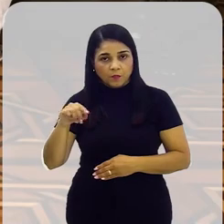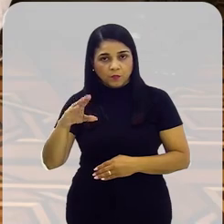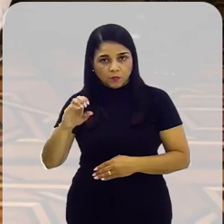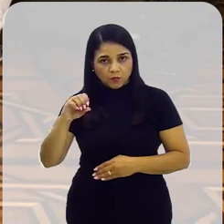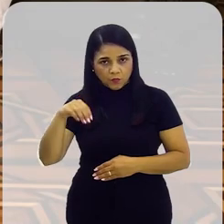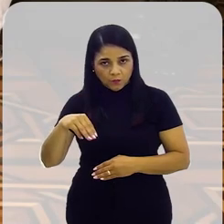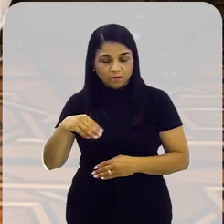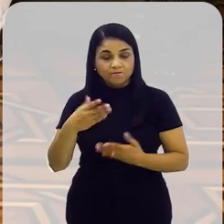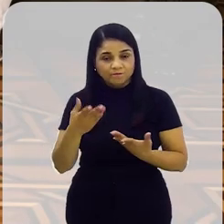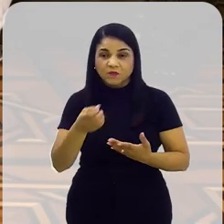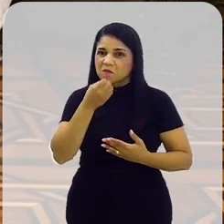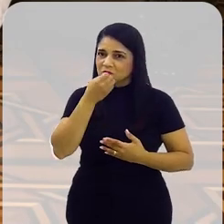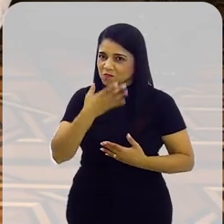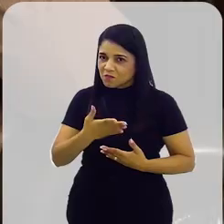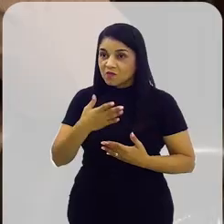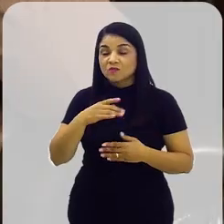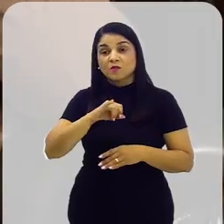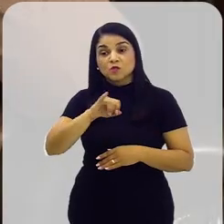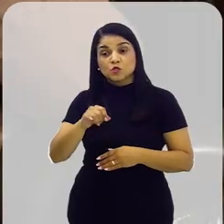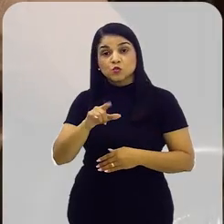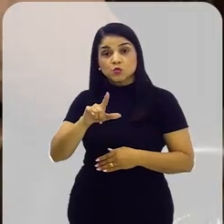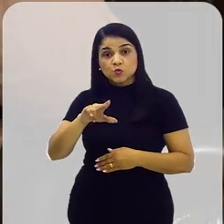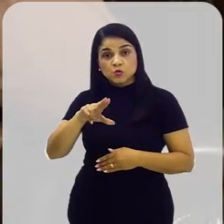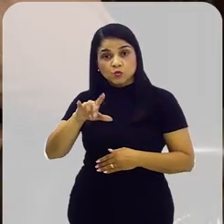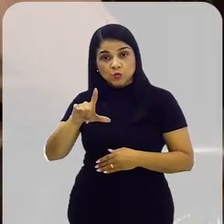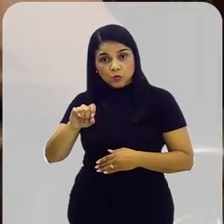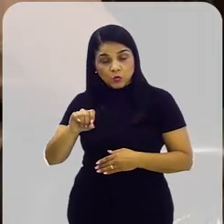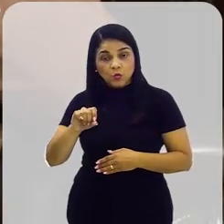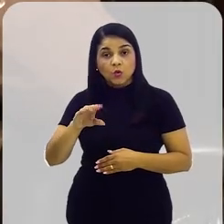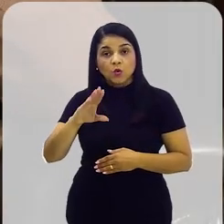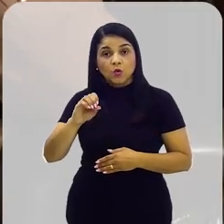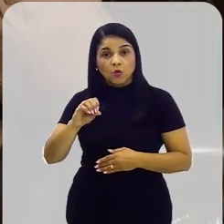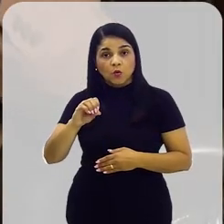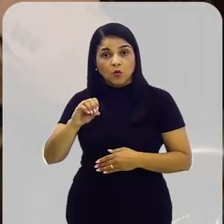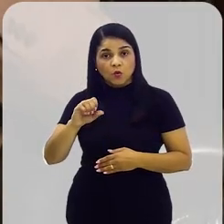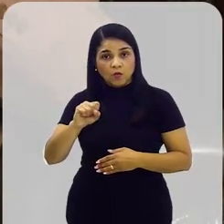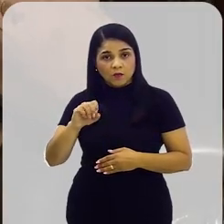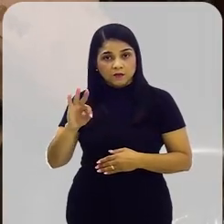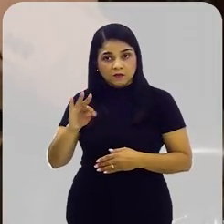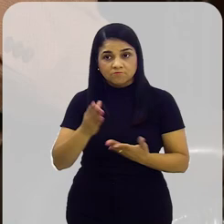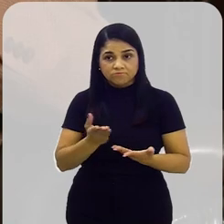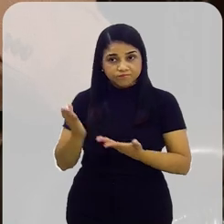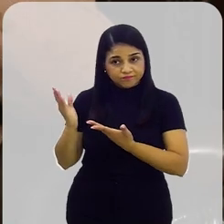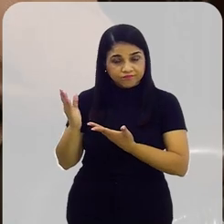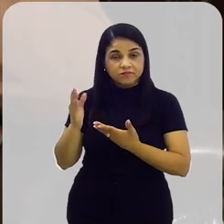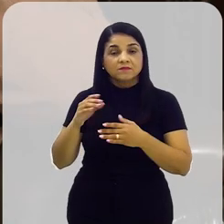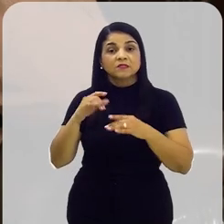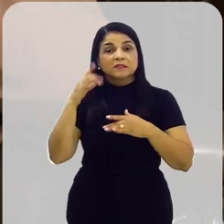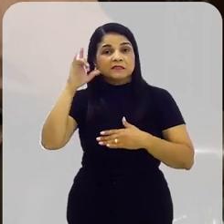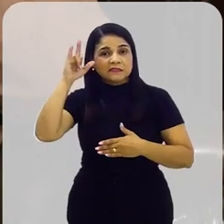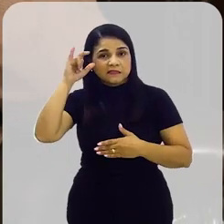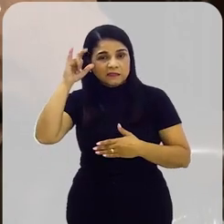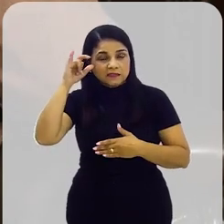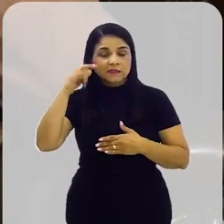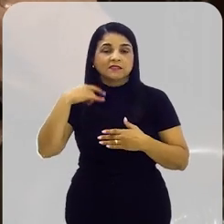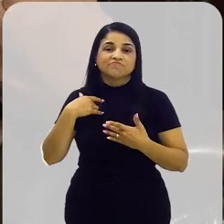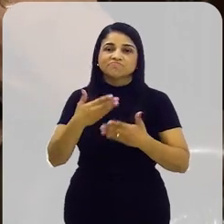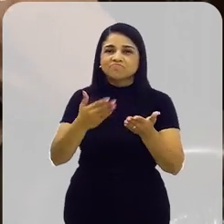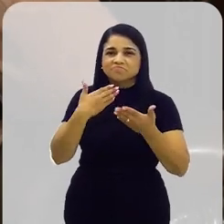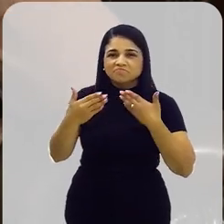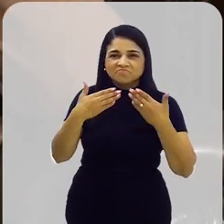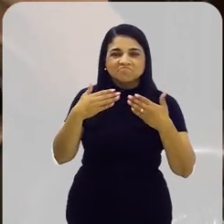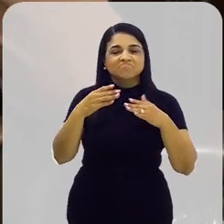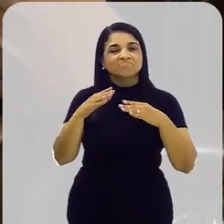Coisa boa. E se você quer falar com o Júlio Costa, Zoe TV Brasil, Instagram. Vai lá, fale comigo,